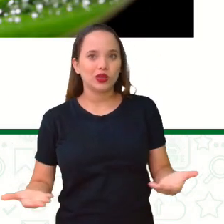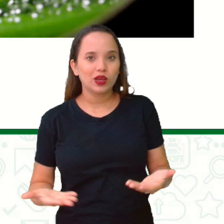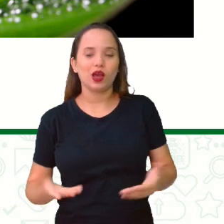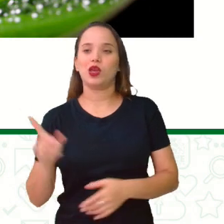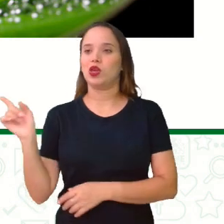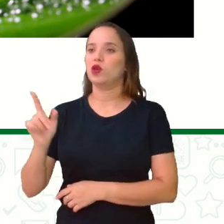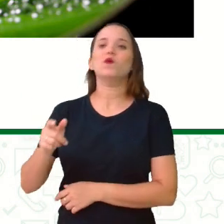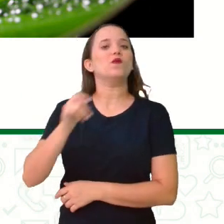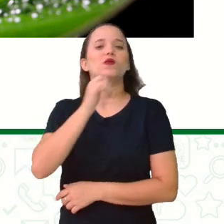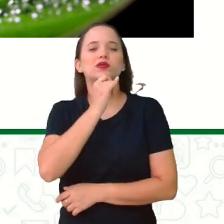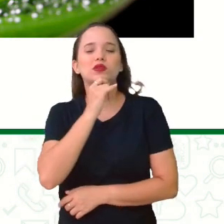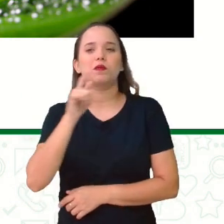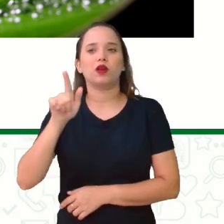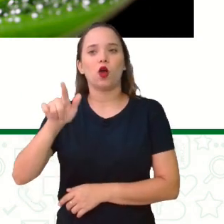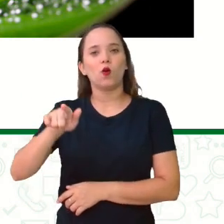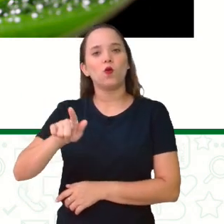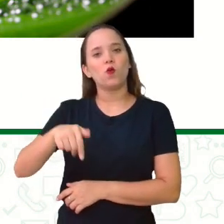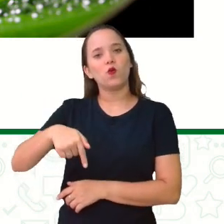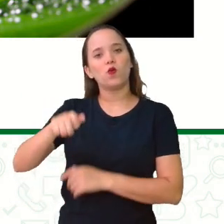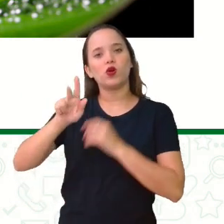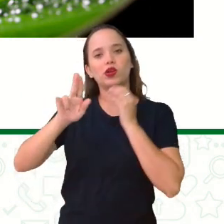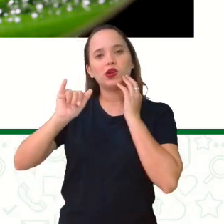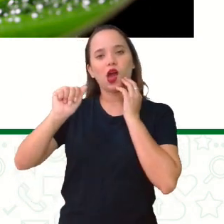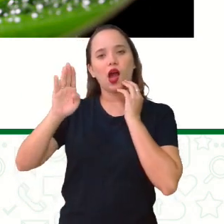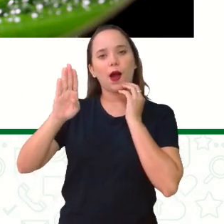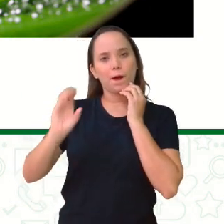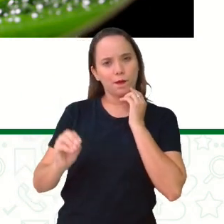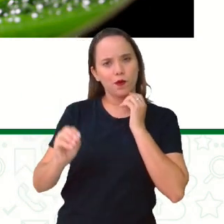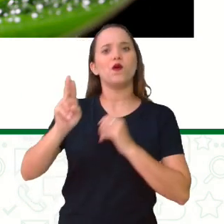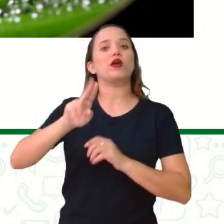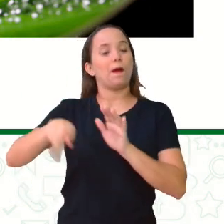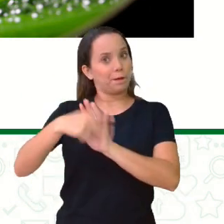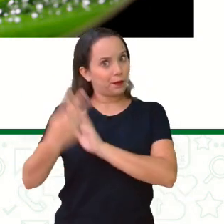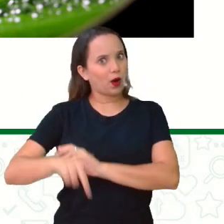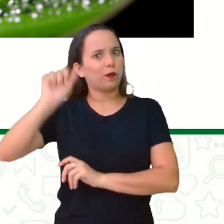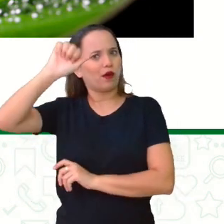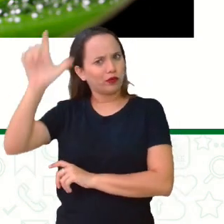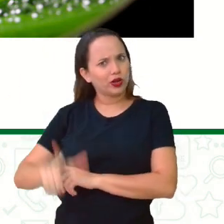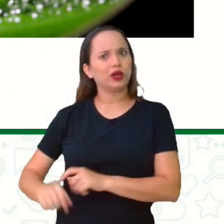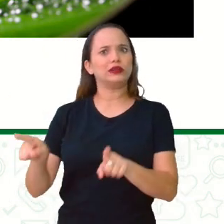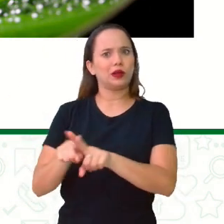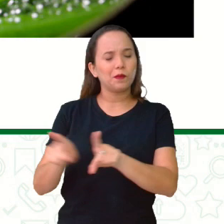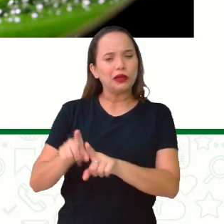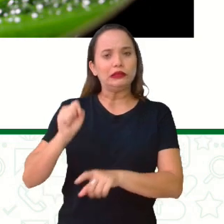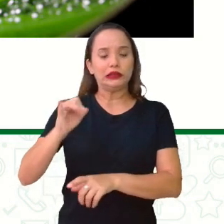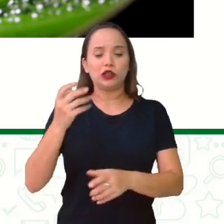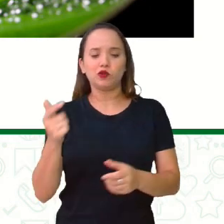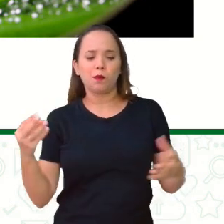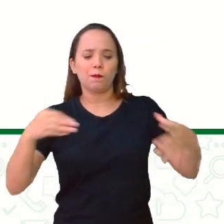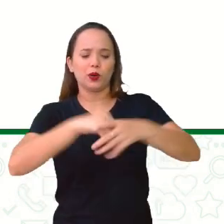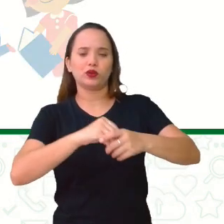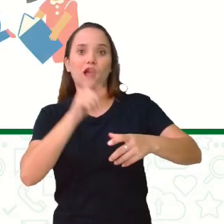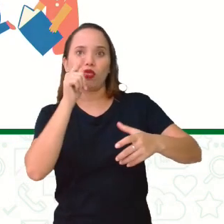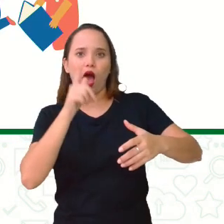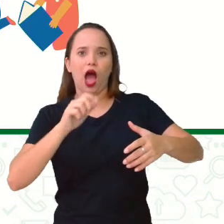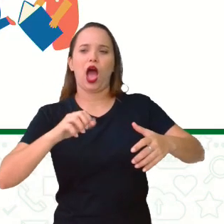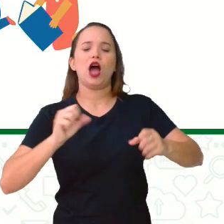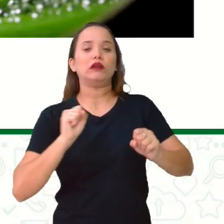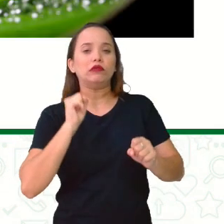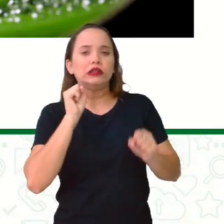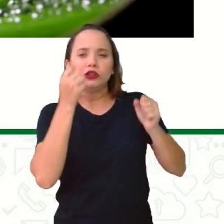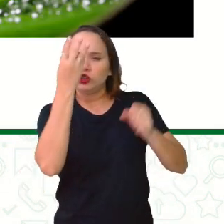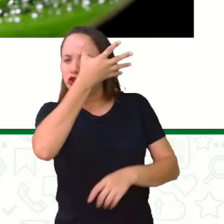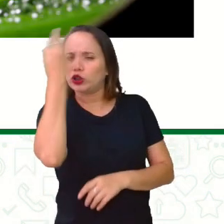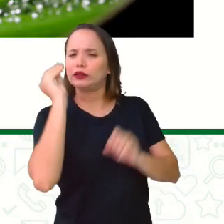que é de origem africana também, é usado para preparar salada, refogado. Então, se a gente botar o quiabo dentro d'água, deixar essa água evaporar